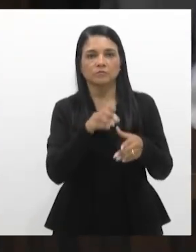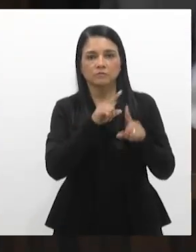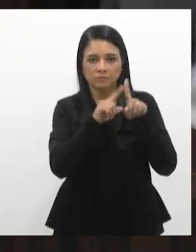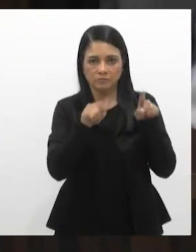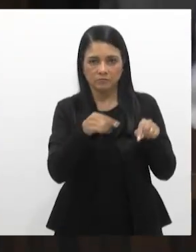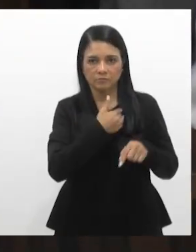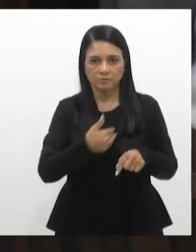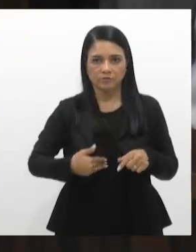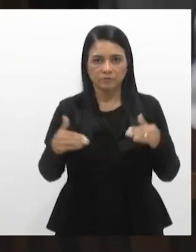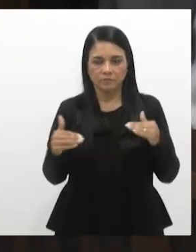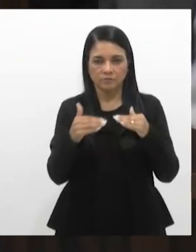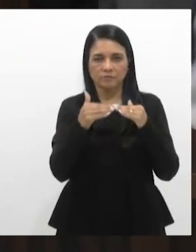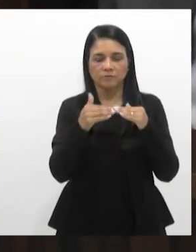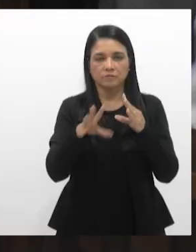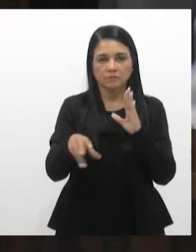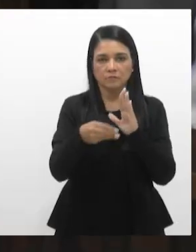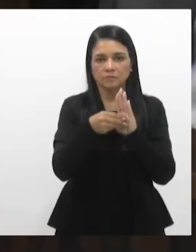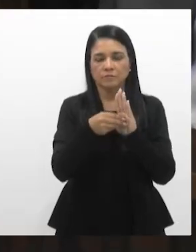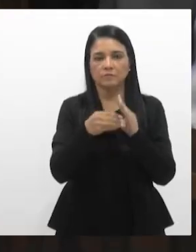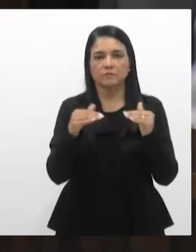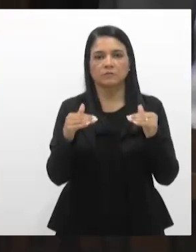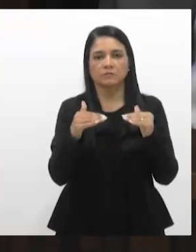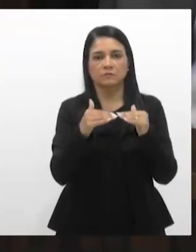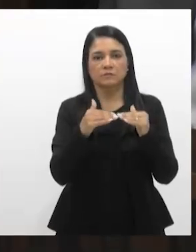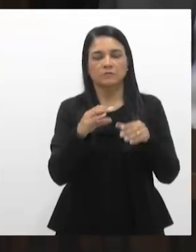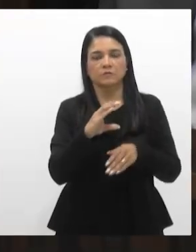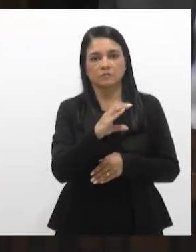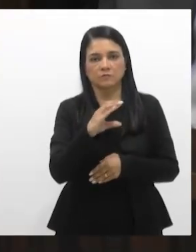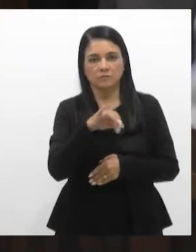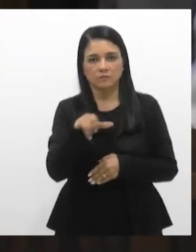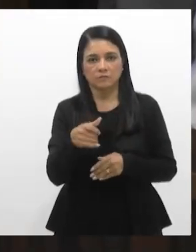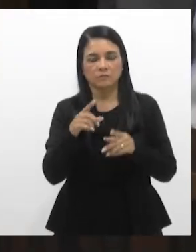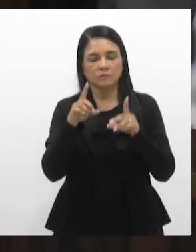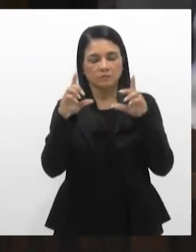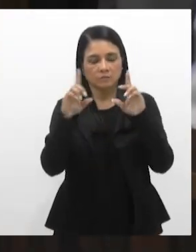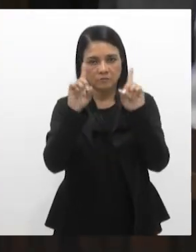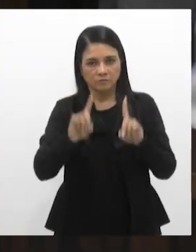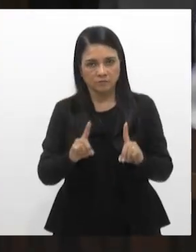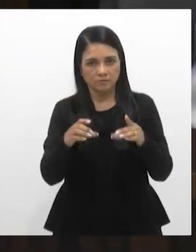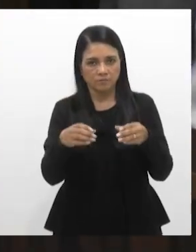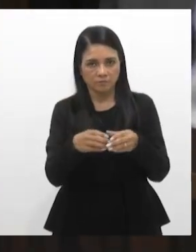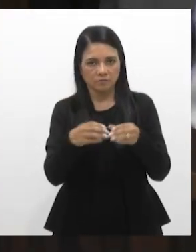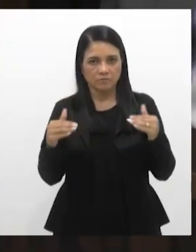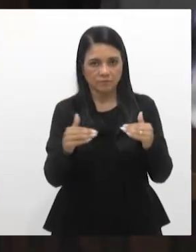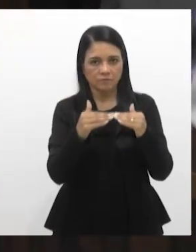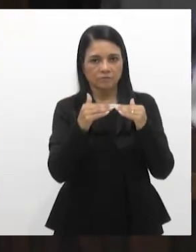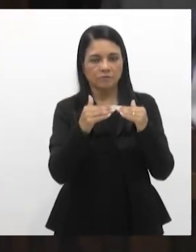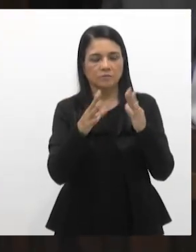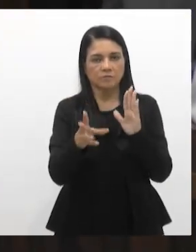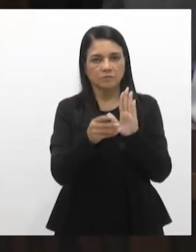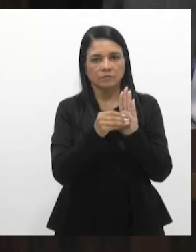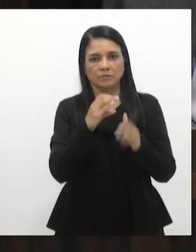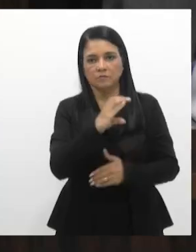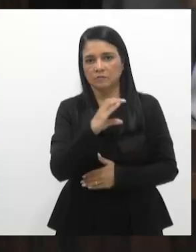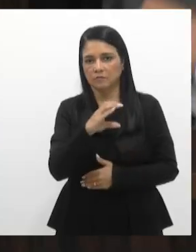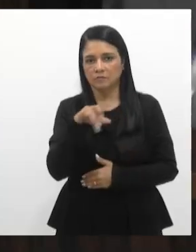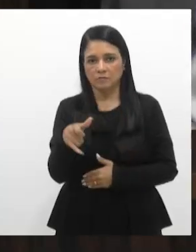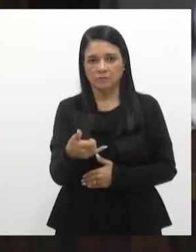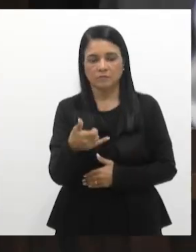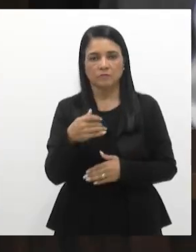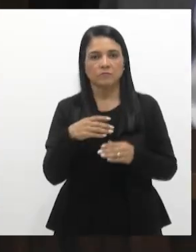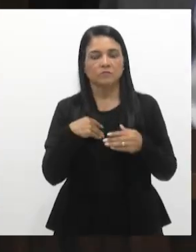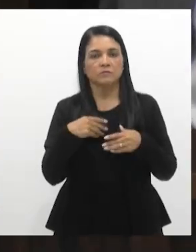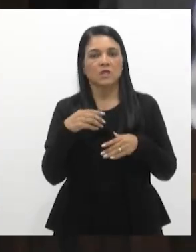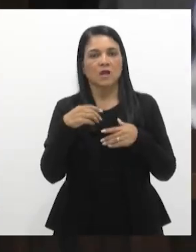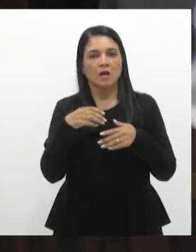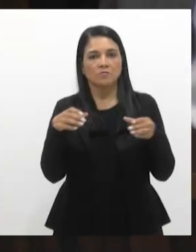as emendas da Comissão de Constituição e Justiça. Da pessoa com deficiência, favorável com as emendas da Comissão de Constituição e Justiça. De